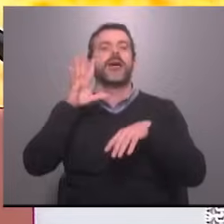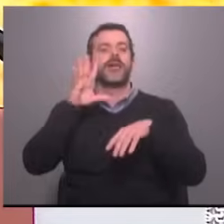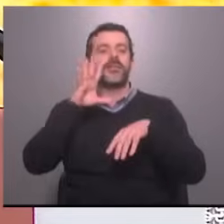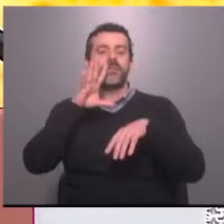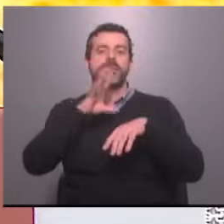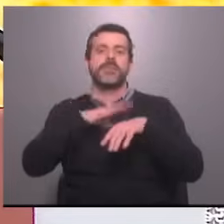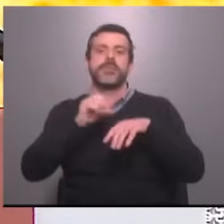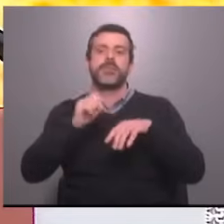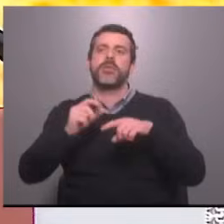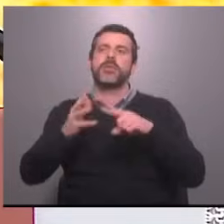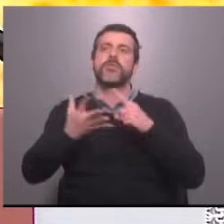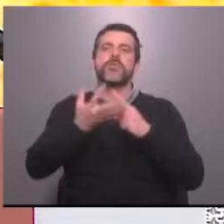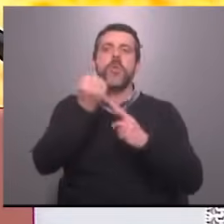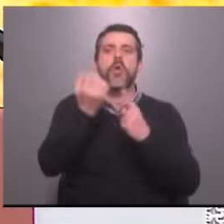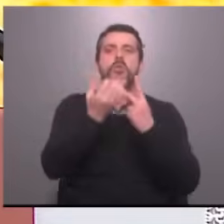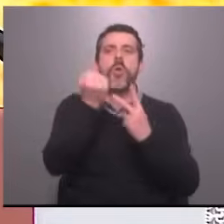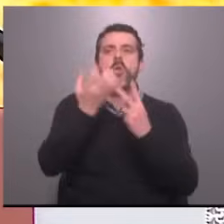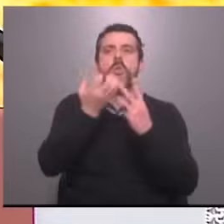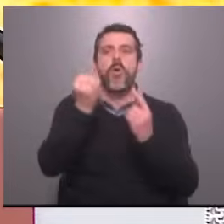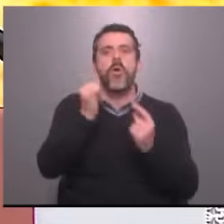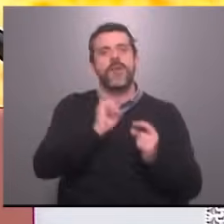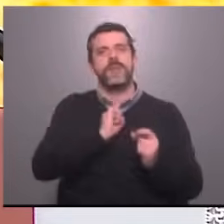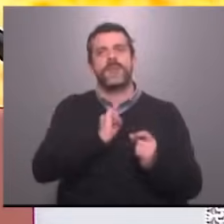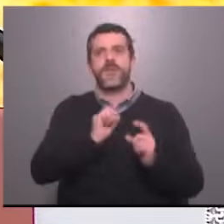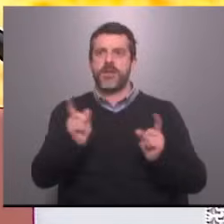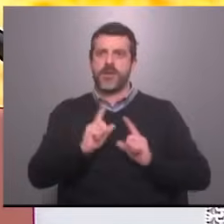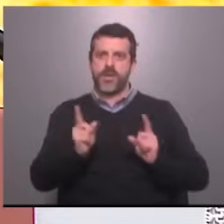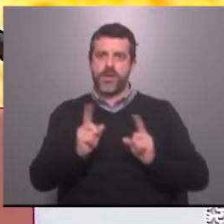não depende dos nossos sucessos.